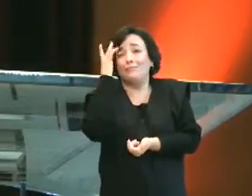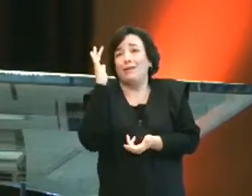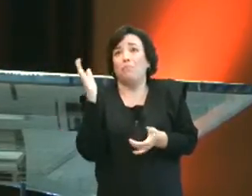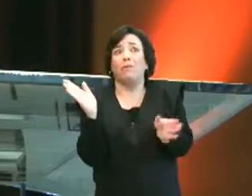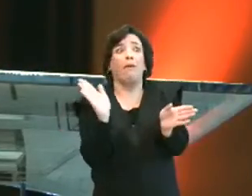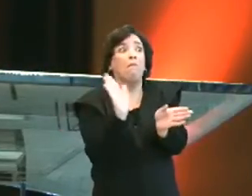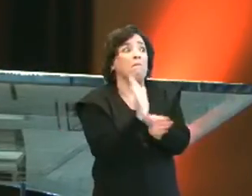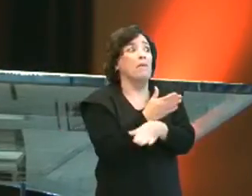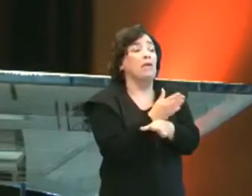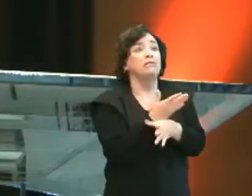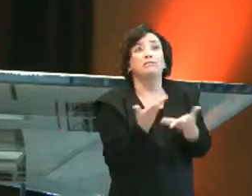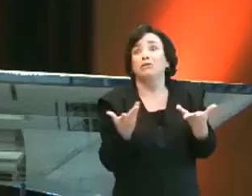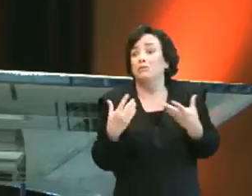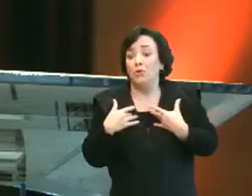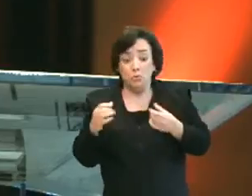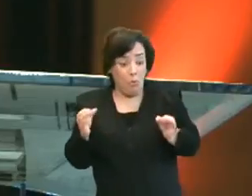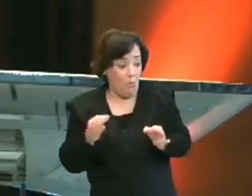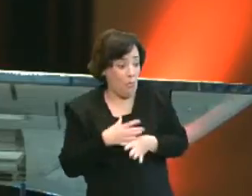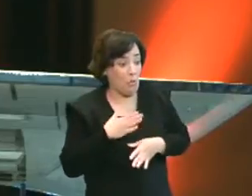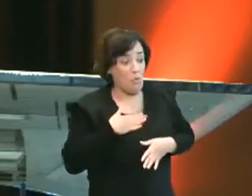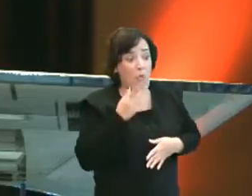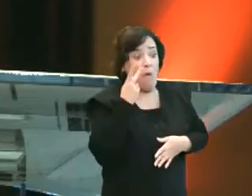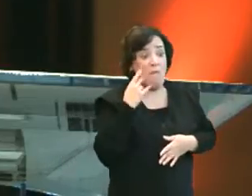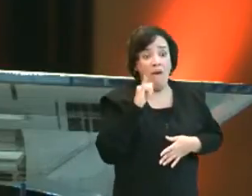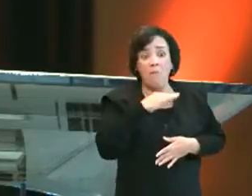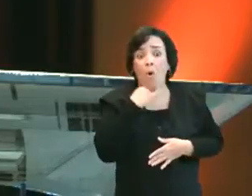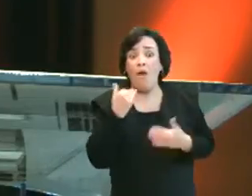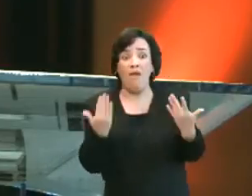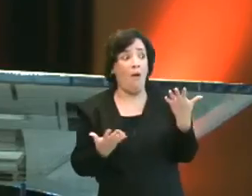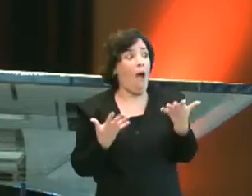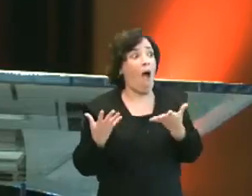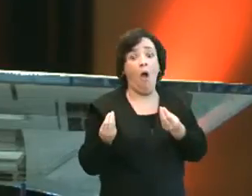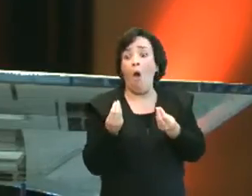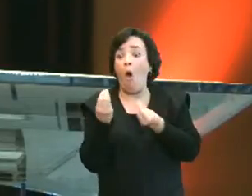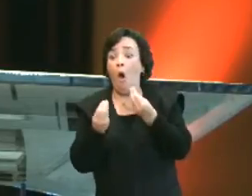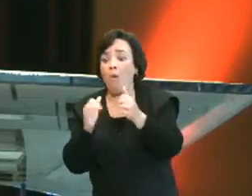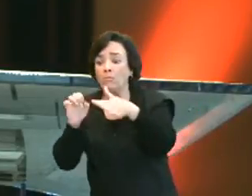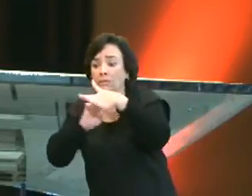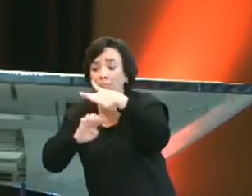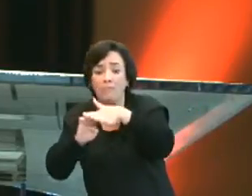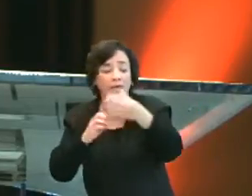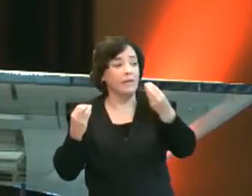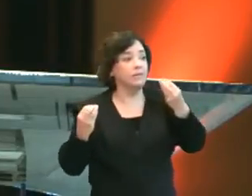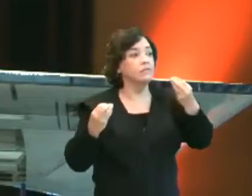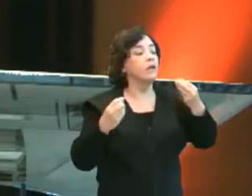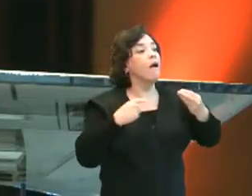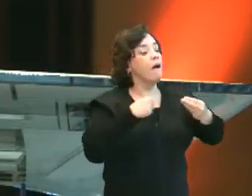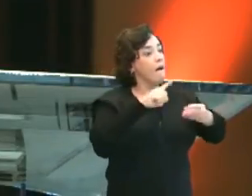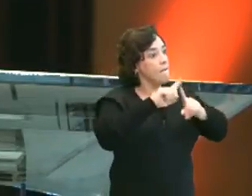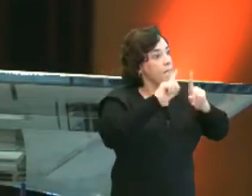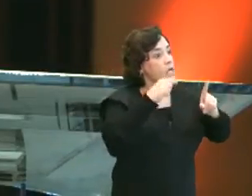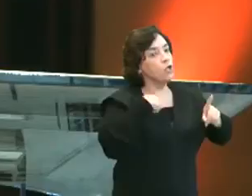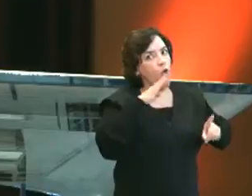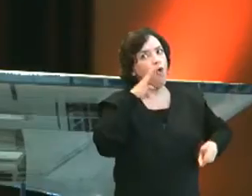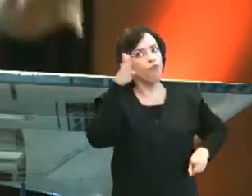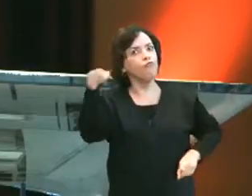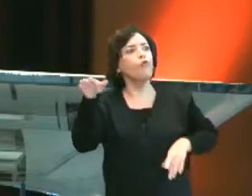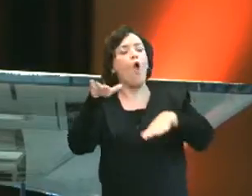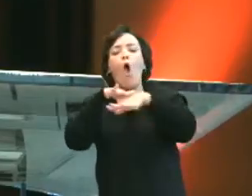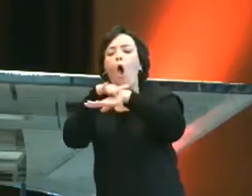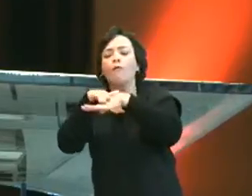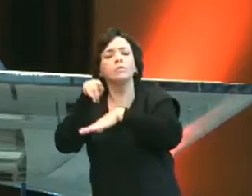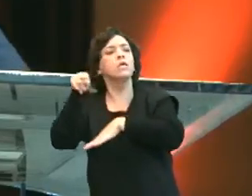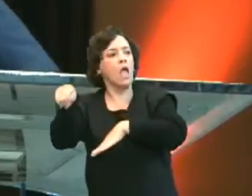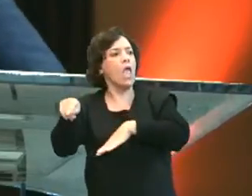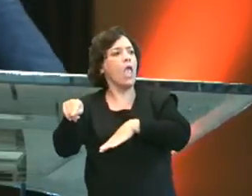sentindo tão despreparado, mas eu creio a força de Deus vai se manifestar naquele lugar. Eu atendi